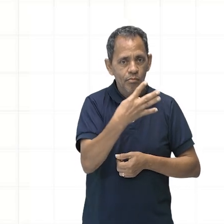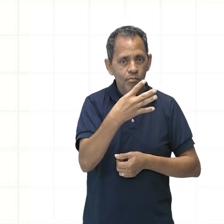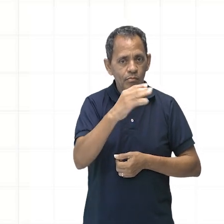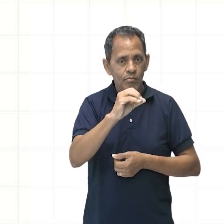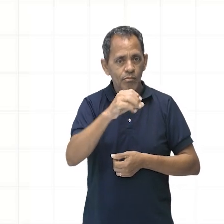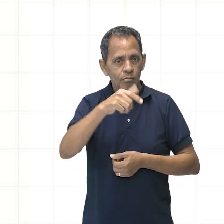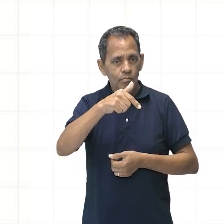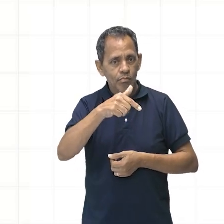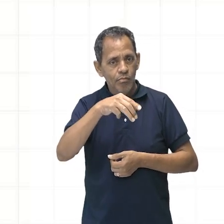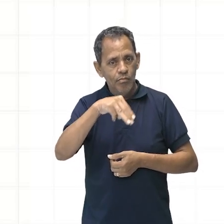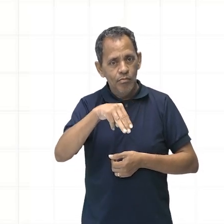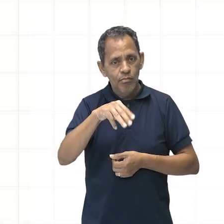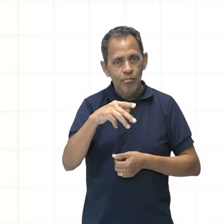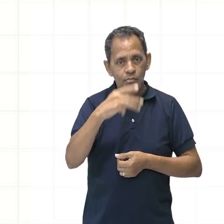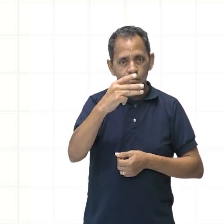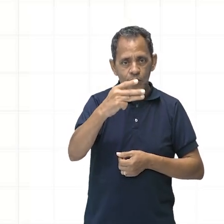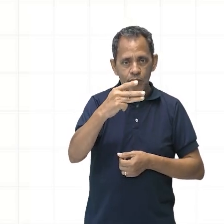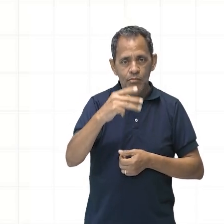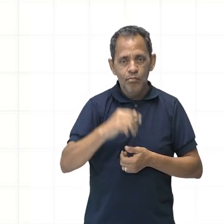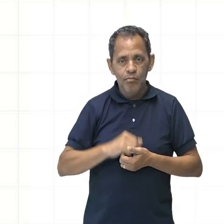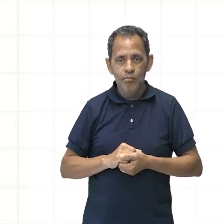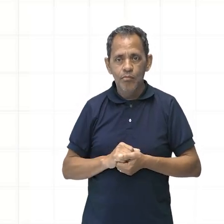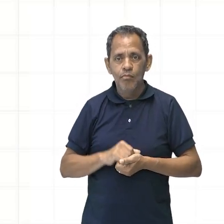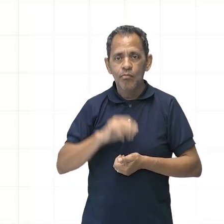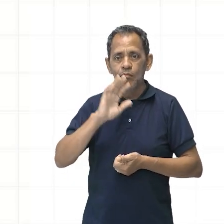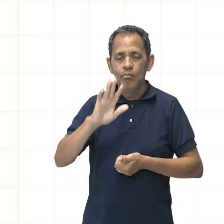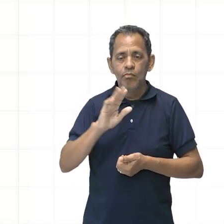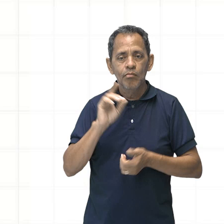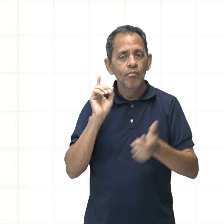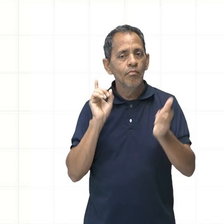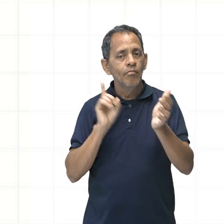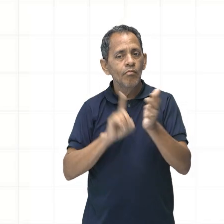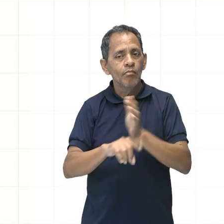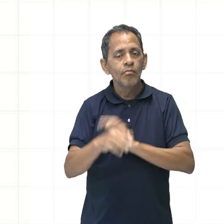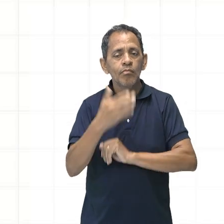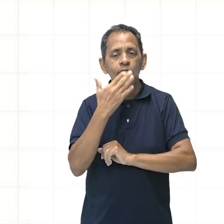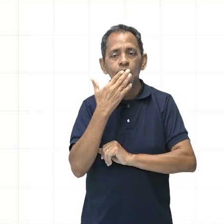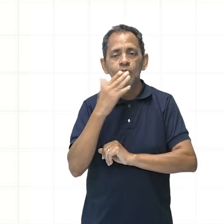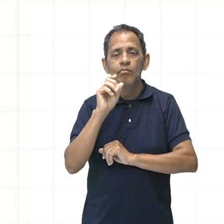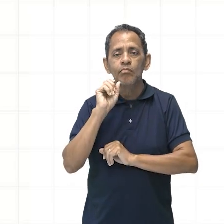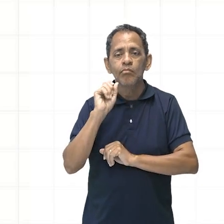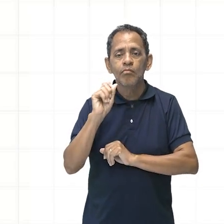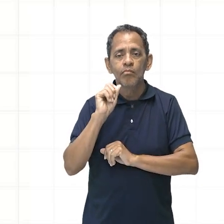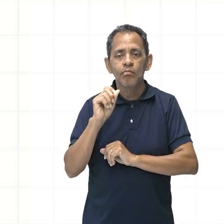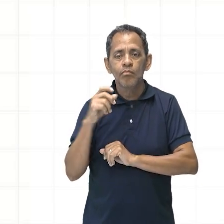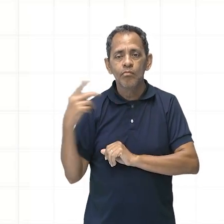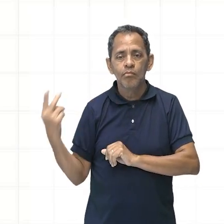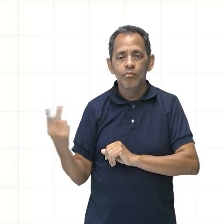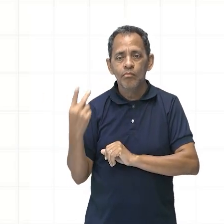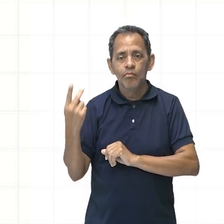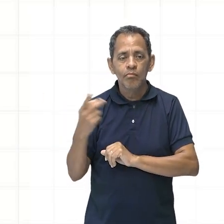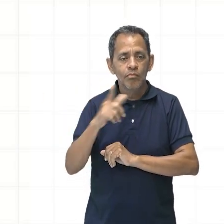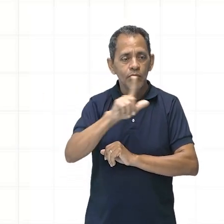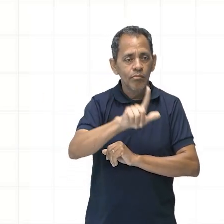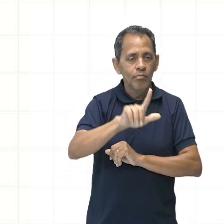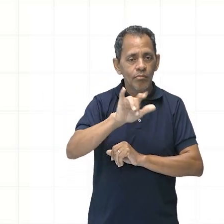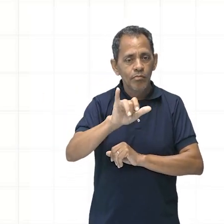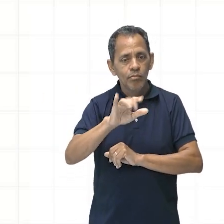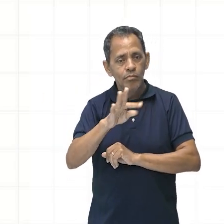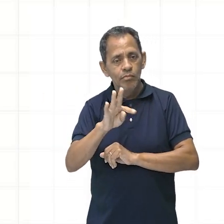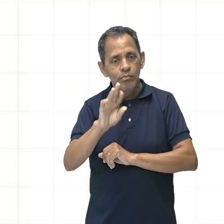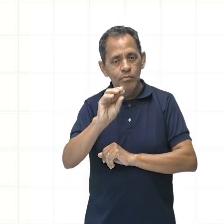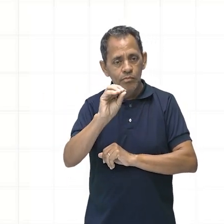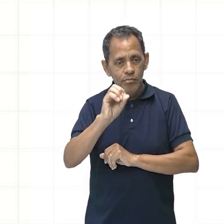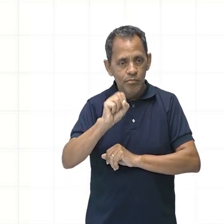0,407 metros cúbicos. Só que a questão, ela te pede o valor em litros.